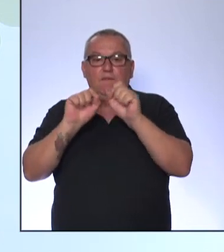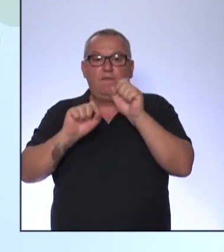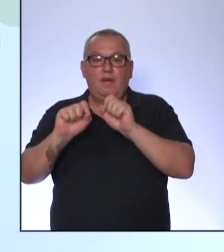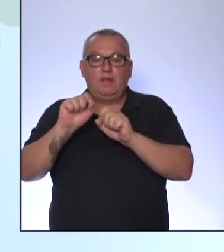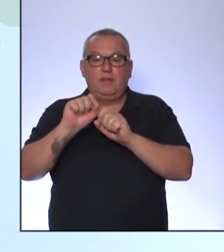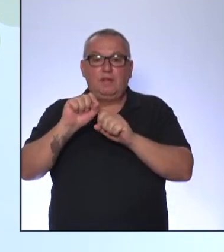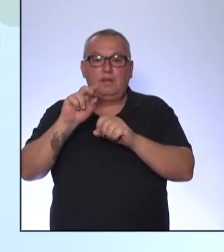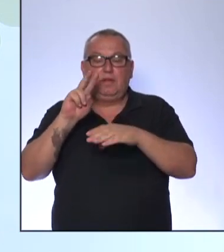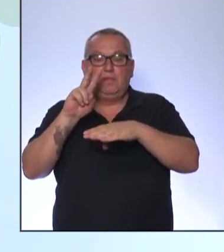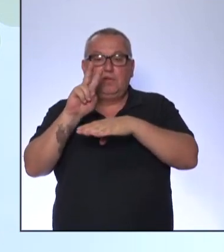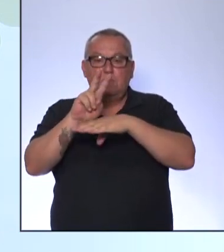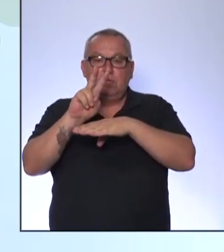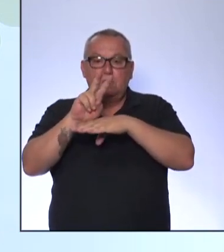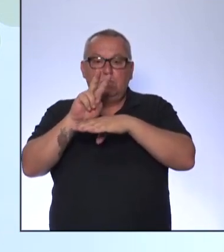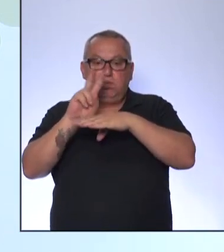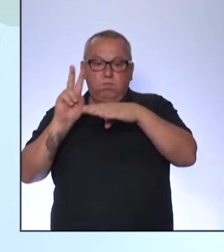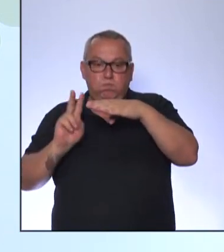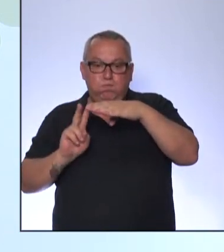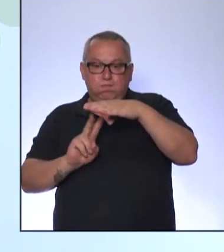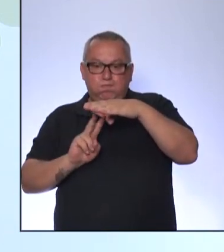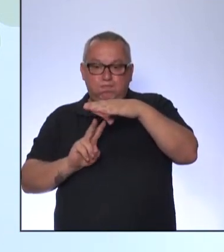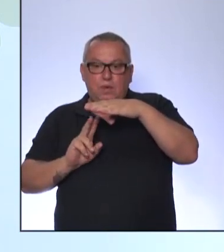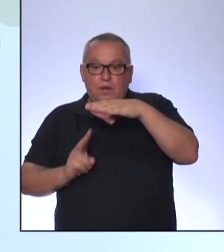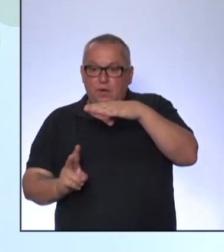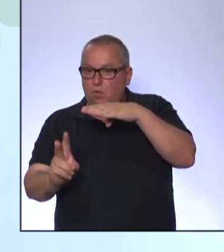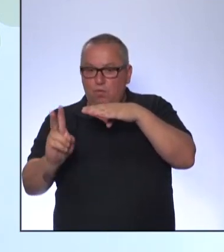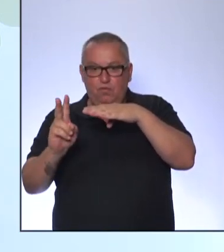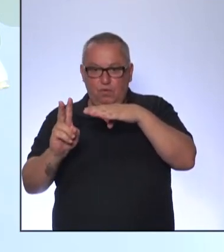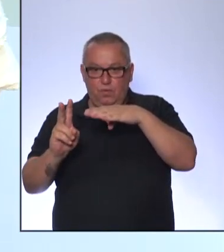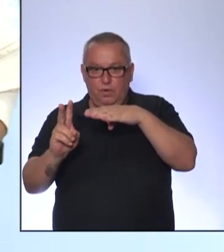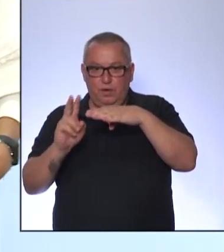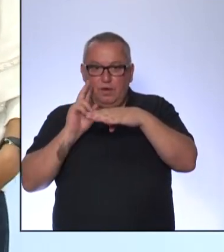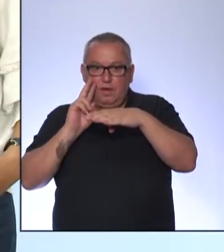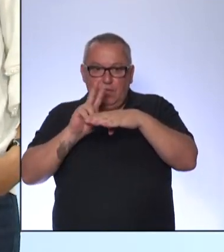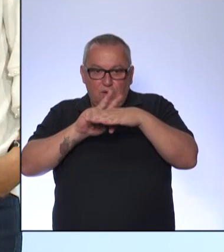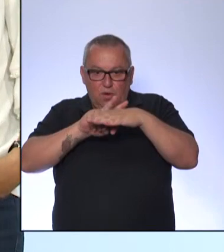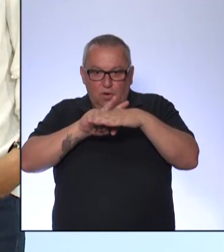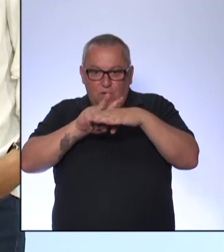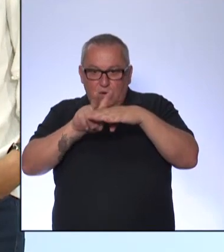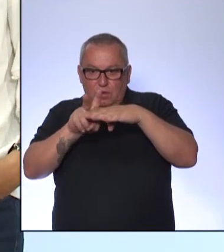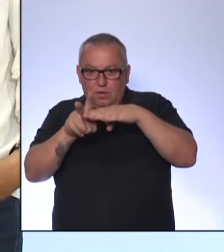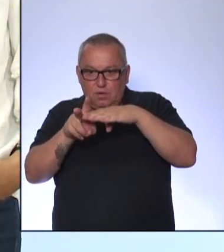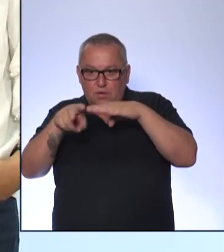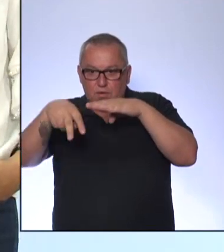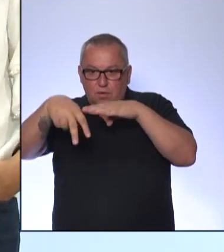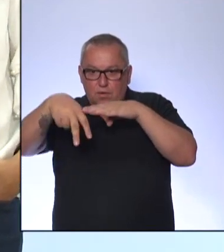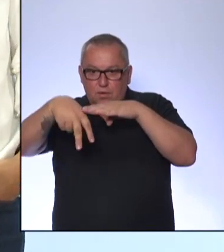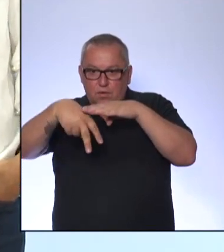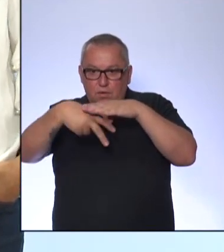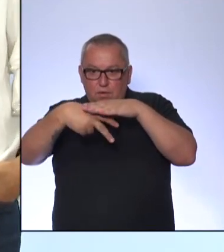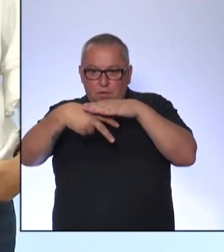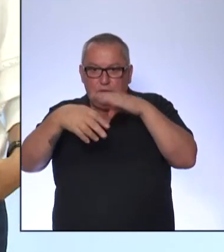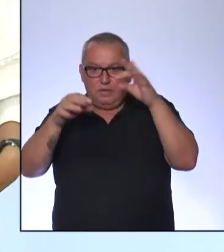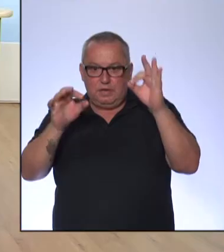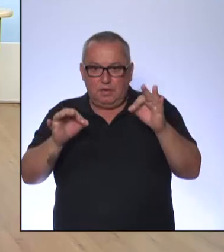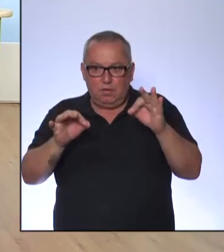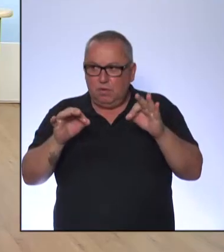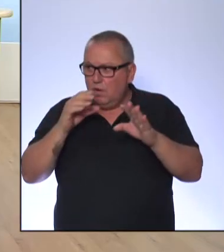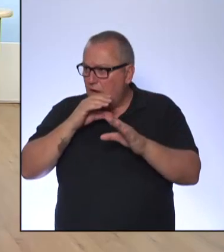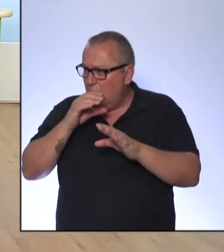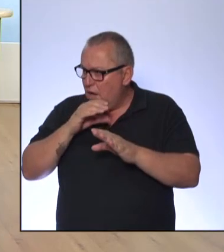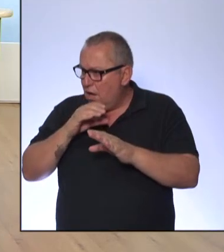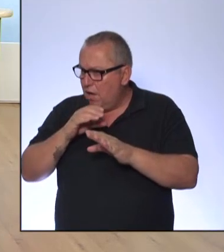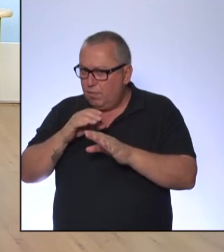que mantenha esses componentes e essas estruturas na parte interna dessa célula. Certo? Estou indo muito